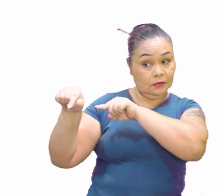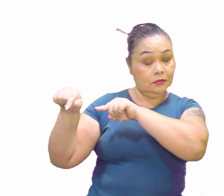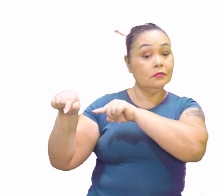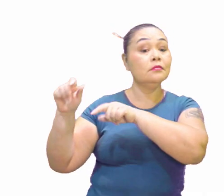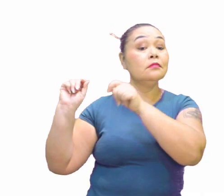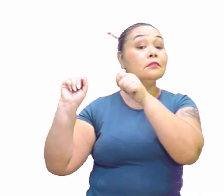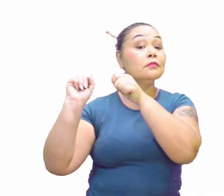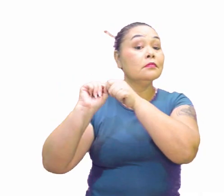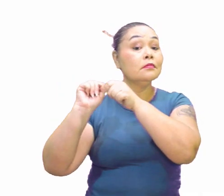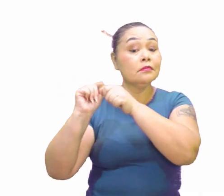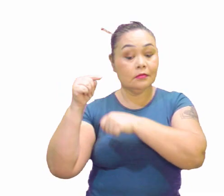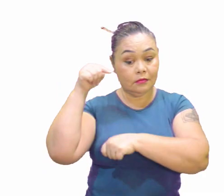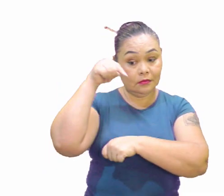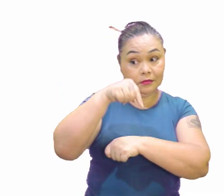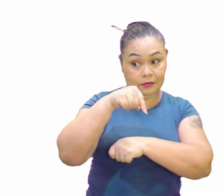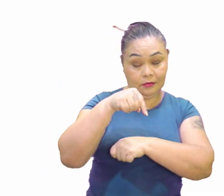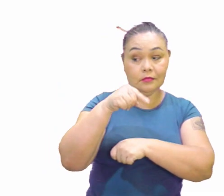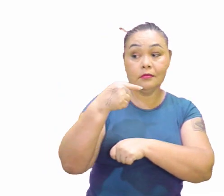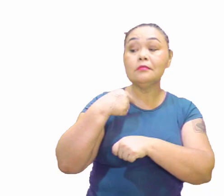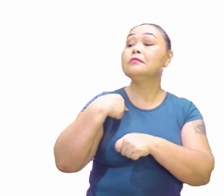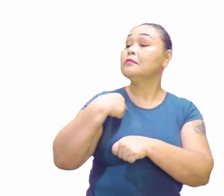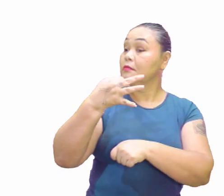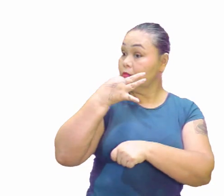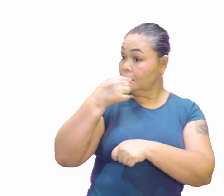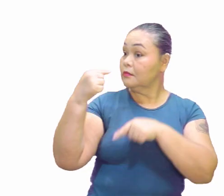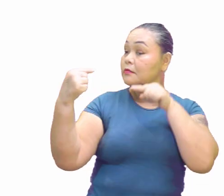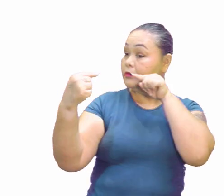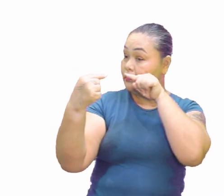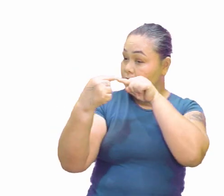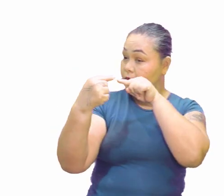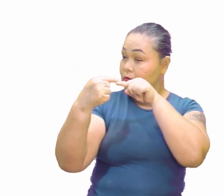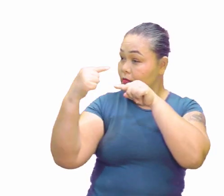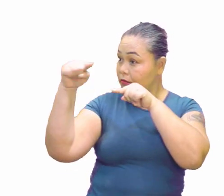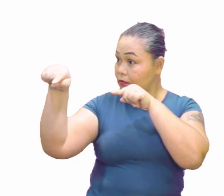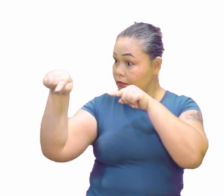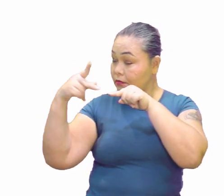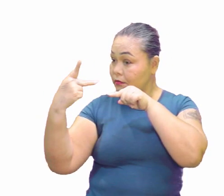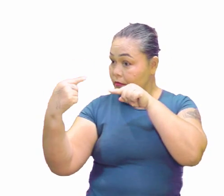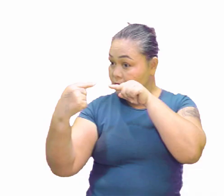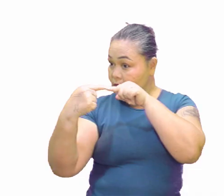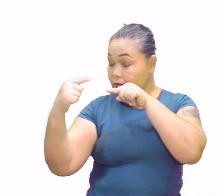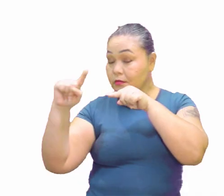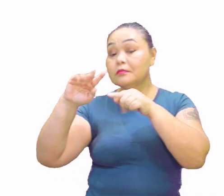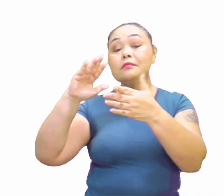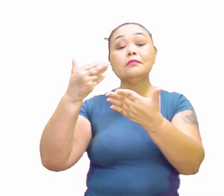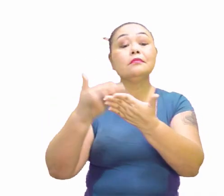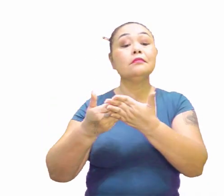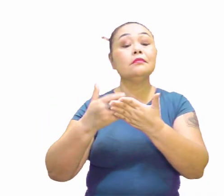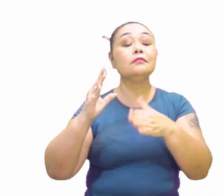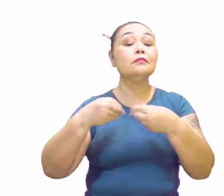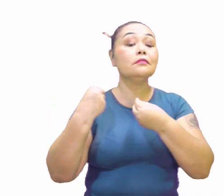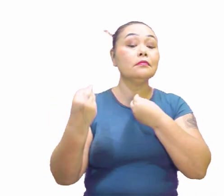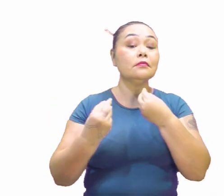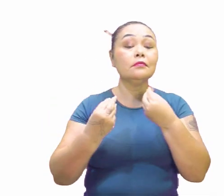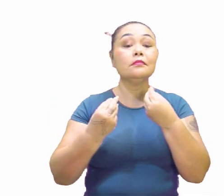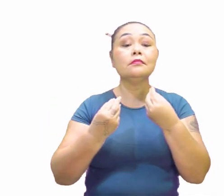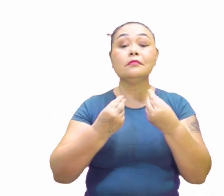faz com que o nosso ponto de vista tenha mais credibilidade. E qual seria